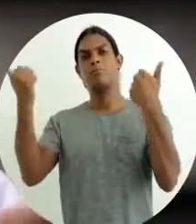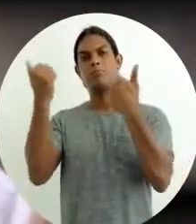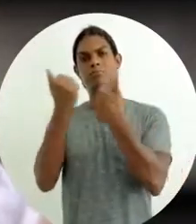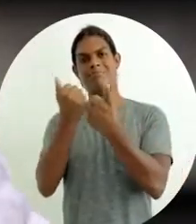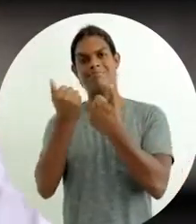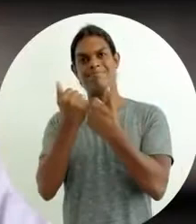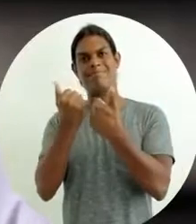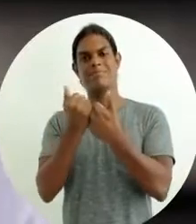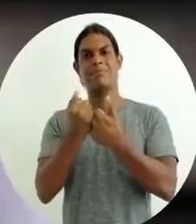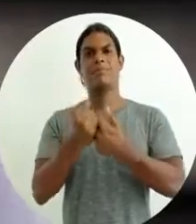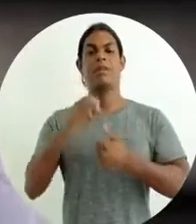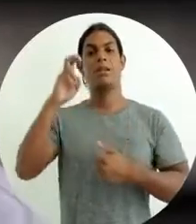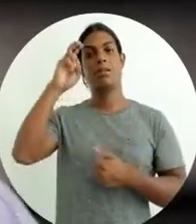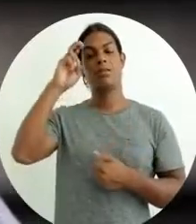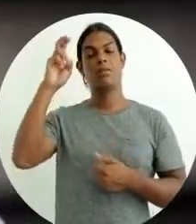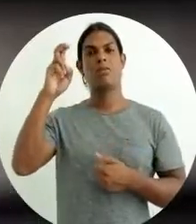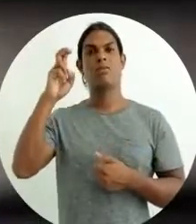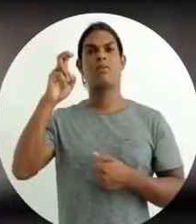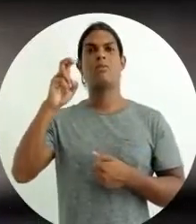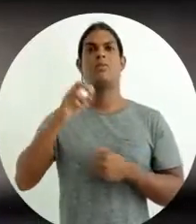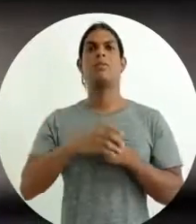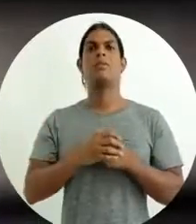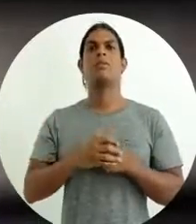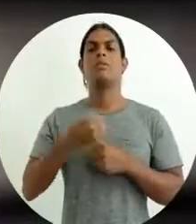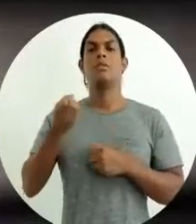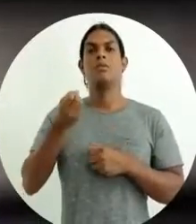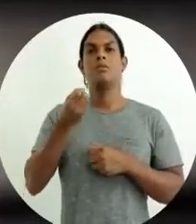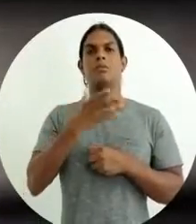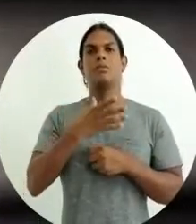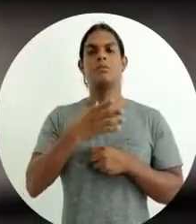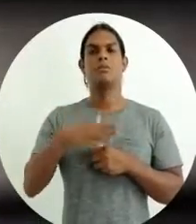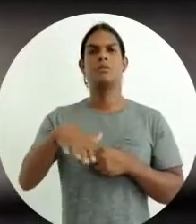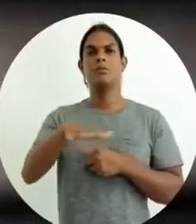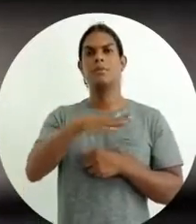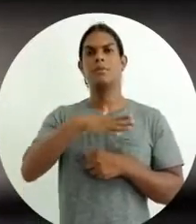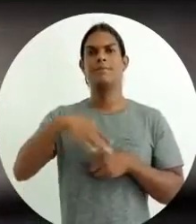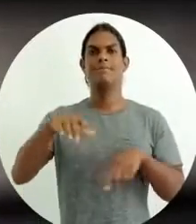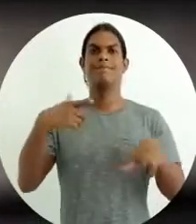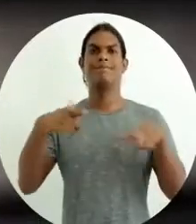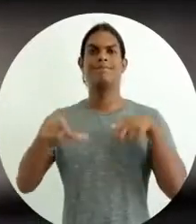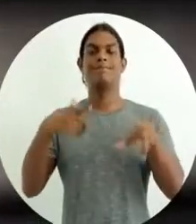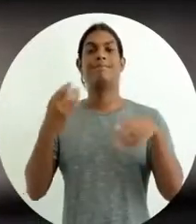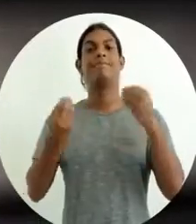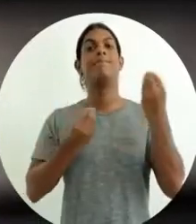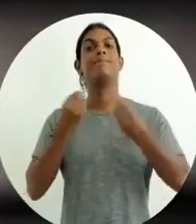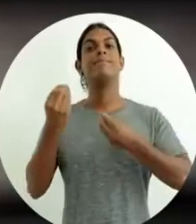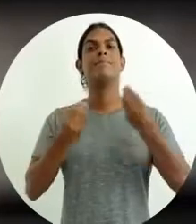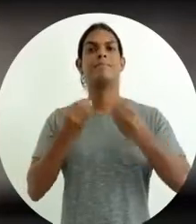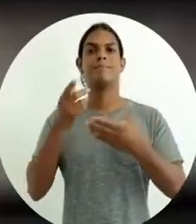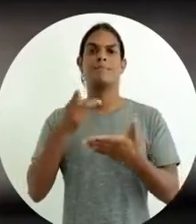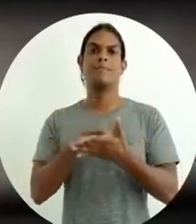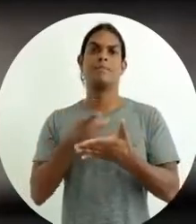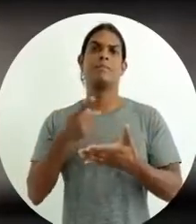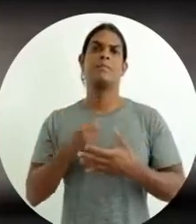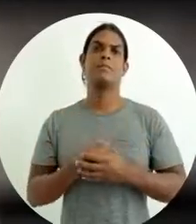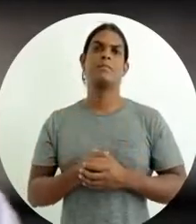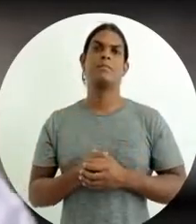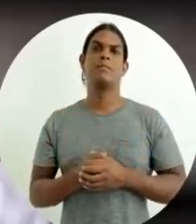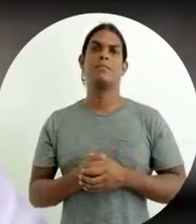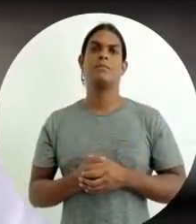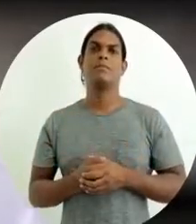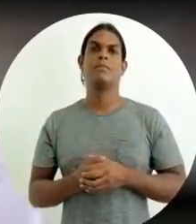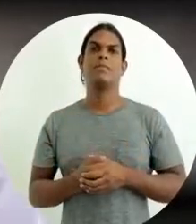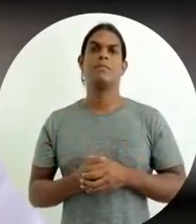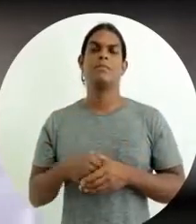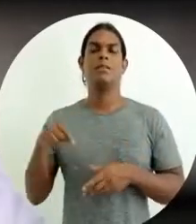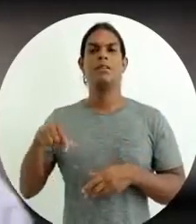adaptar-se à mais nova cultura. E como é que este processo acontece? O novo funcionário,